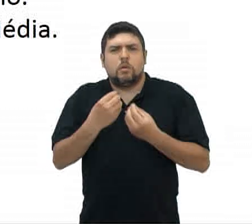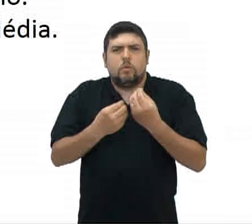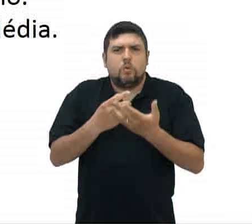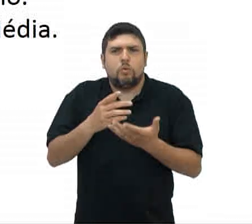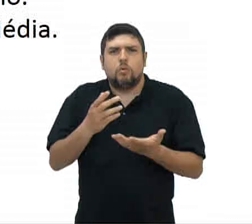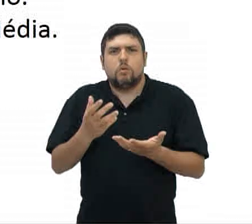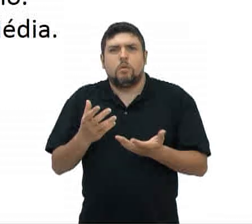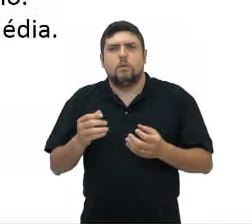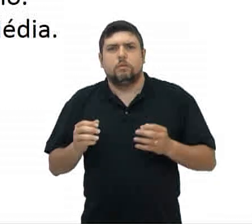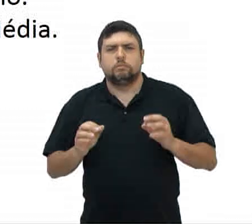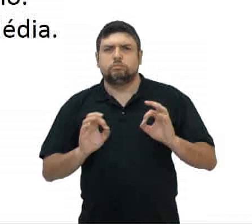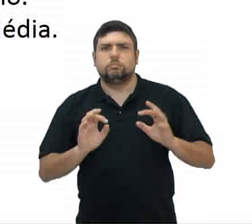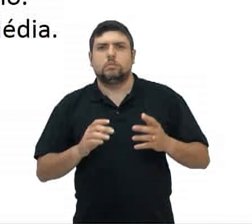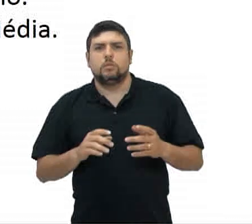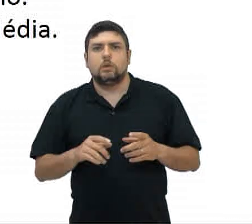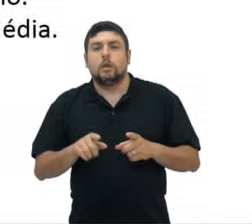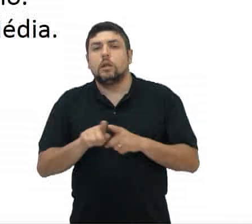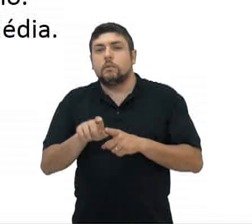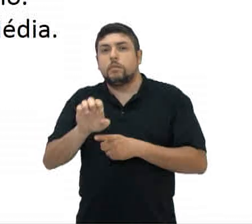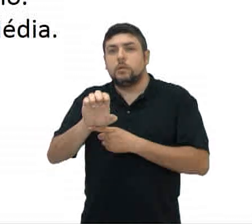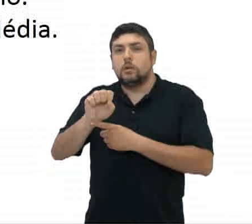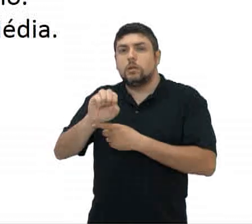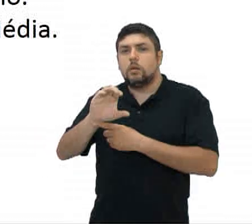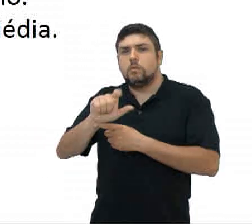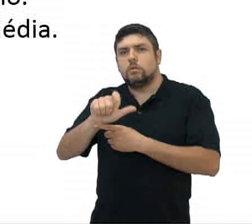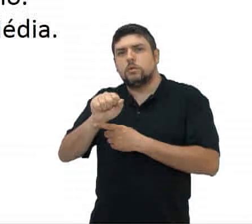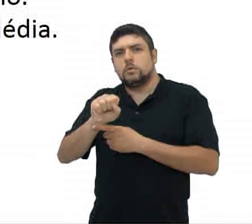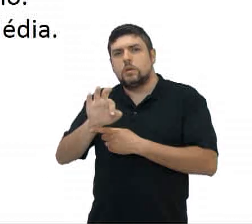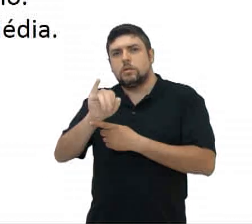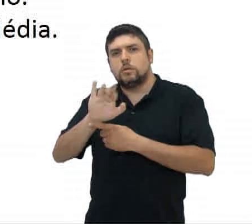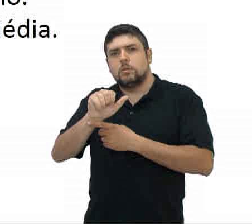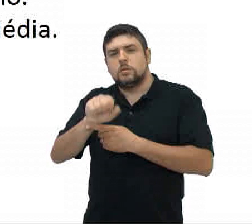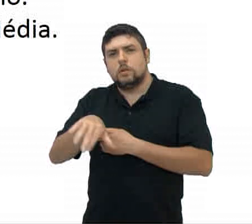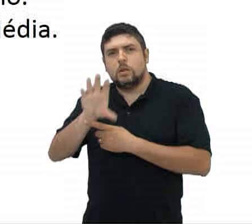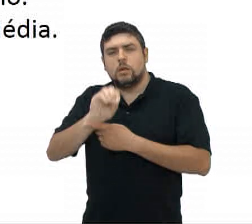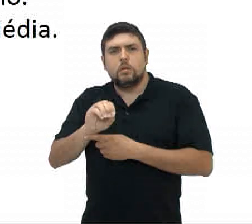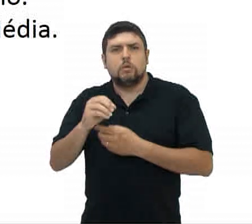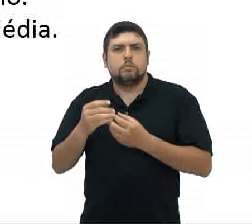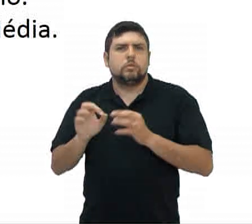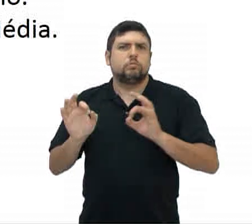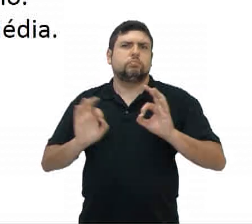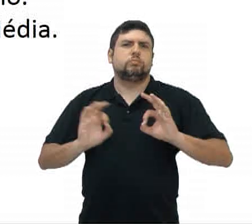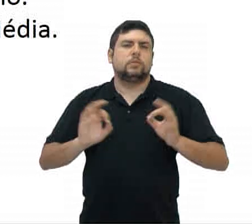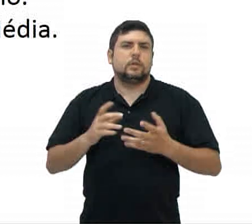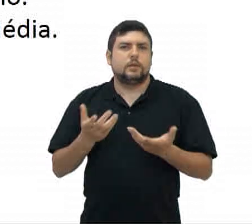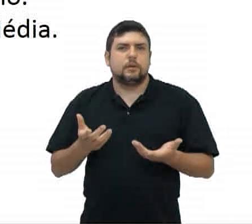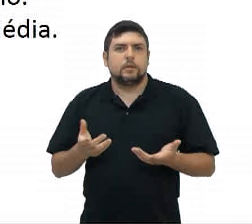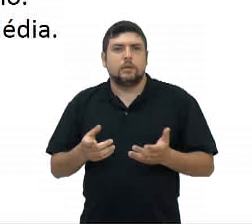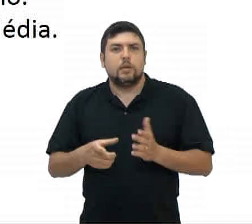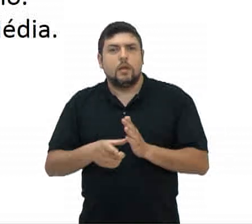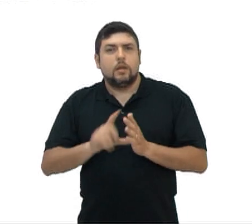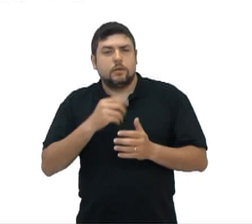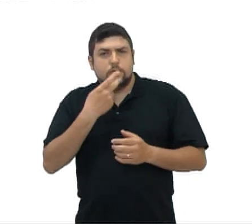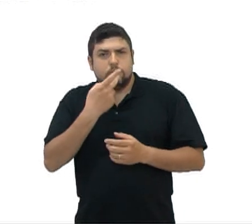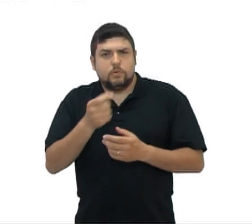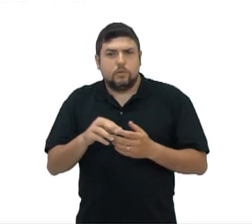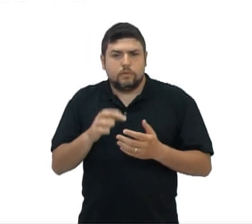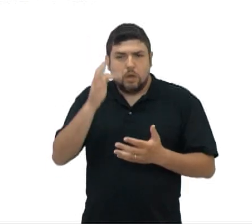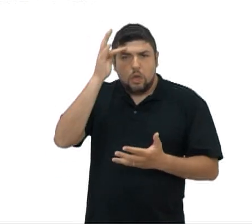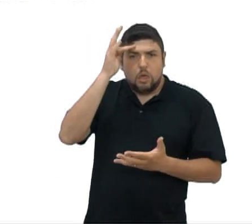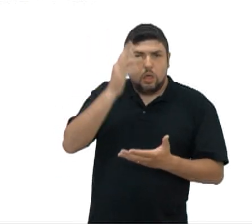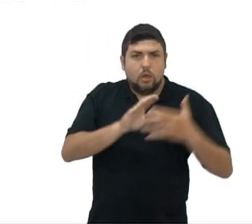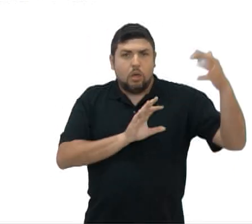sim, e escolasticismo, que admitia a fé como única forma de conhecimento, não, né? Acabamos de ver que é o contrário.